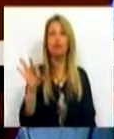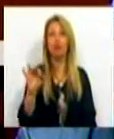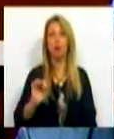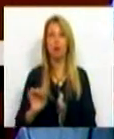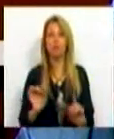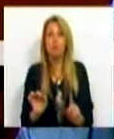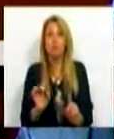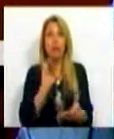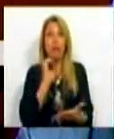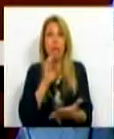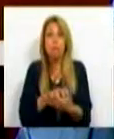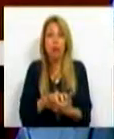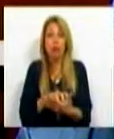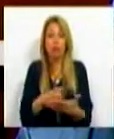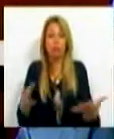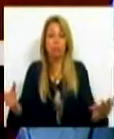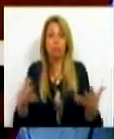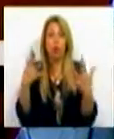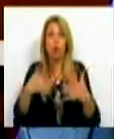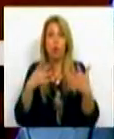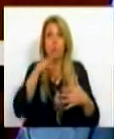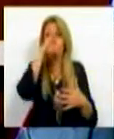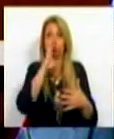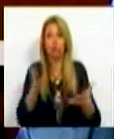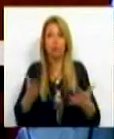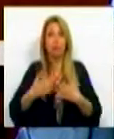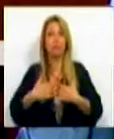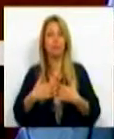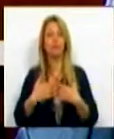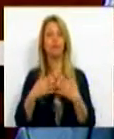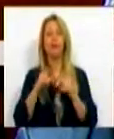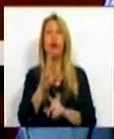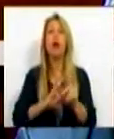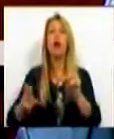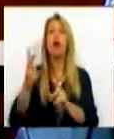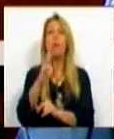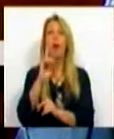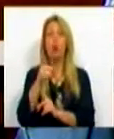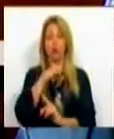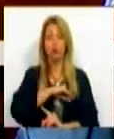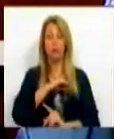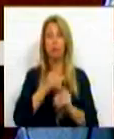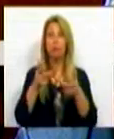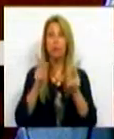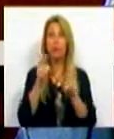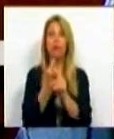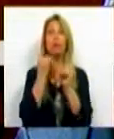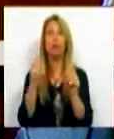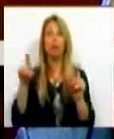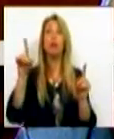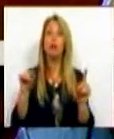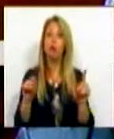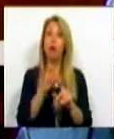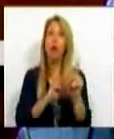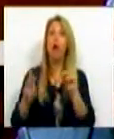Essa é a imagem que este Orçamento de Estado nos traz. Aumenta o rendimento disponível porque também aumenta